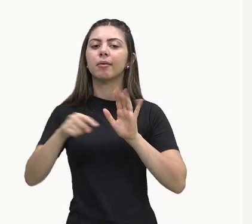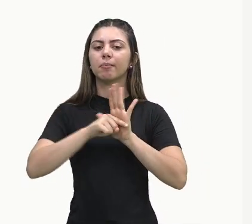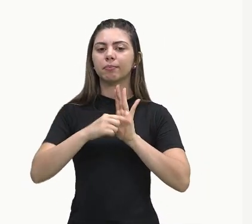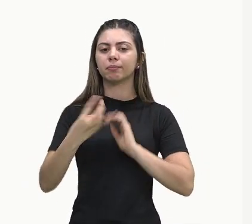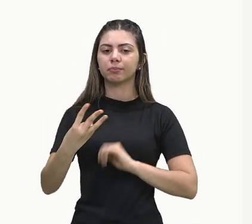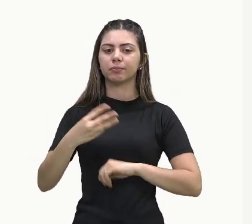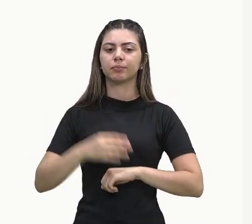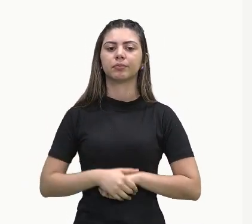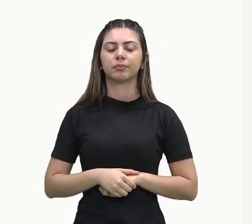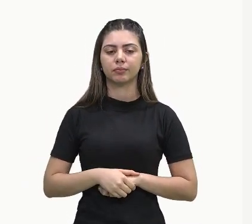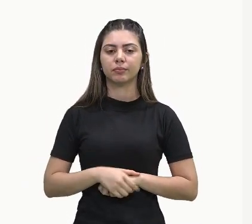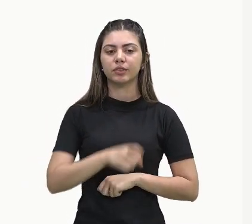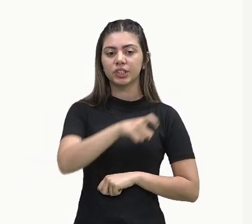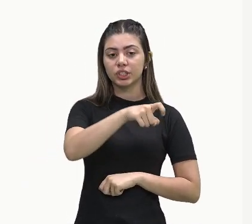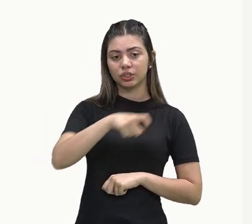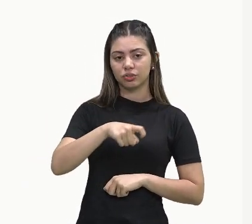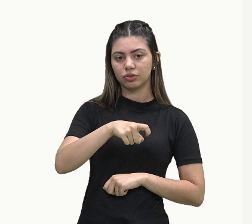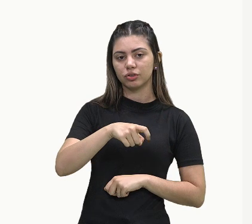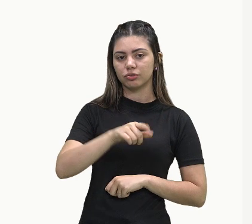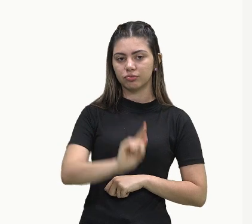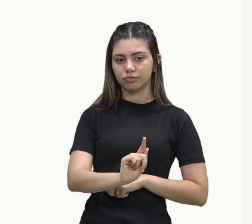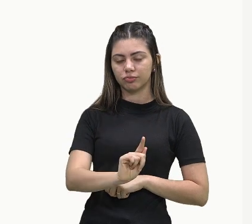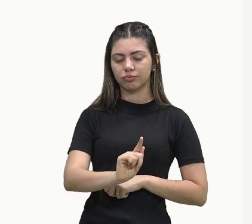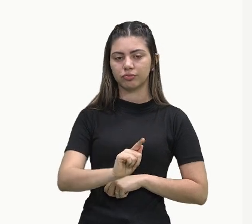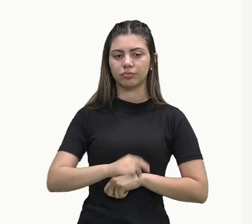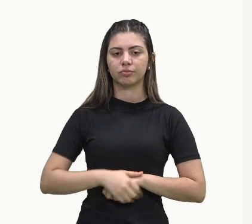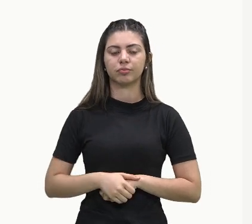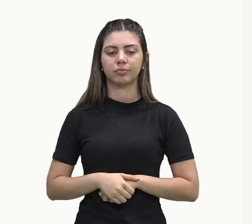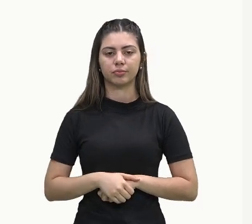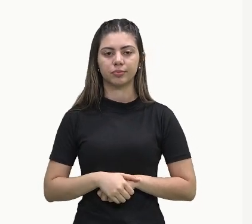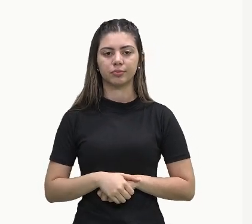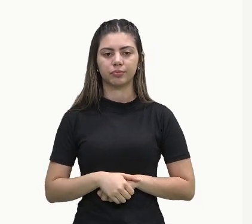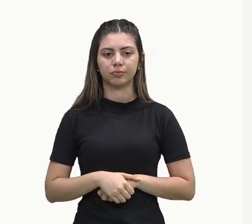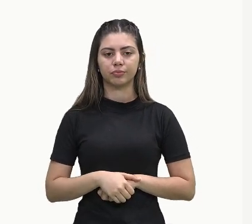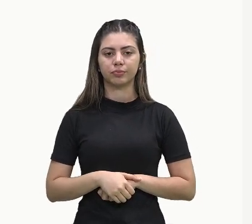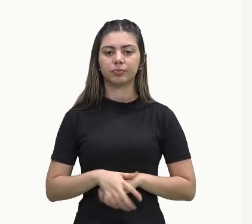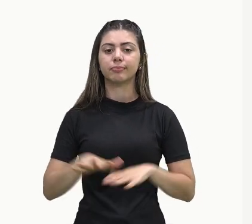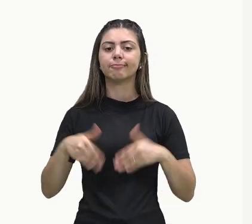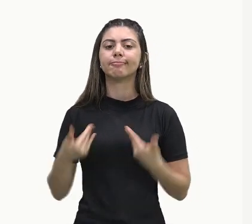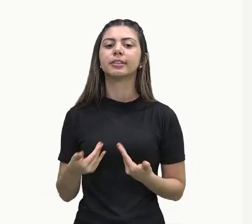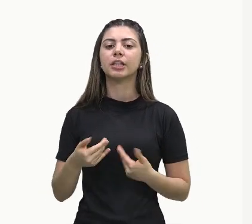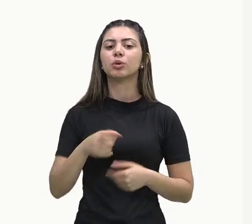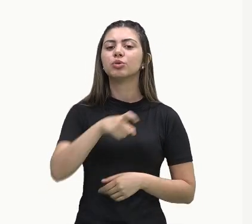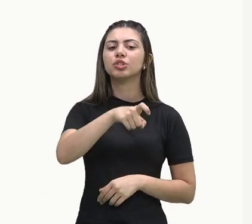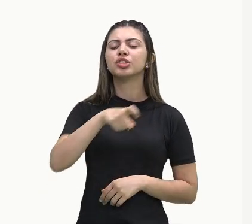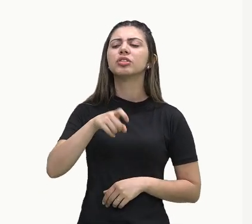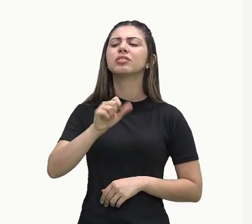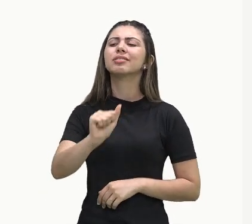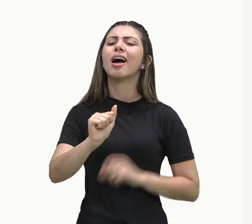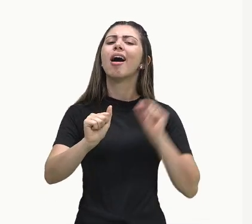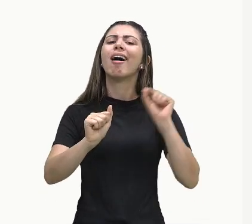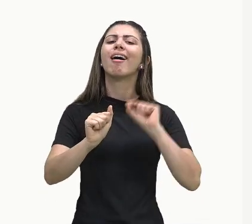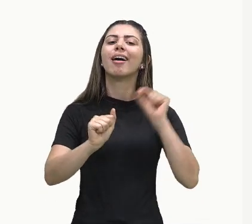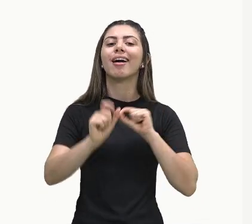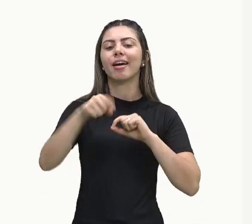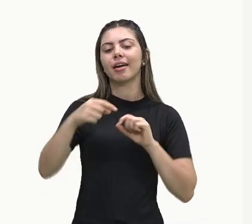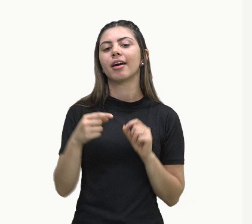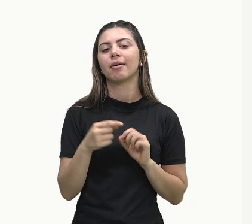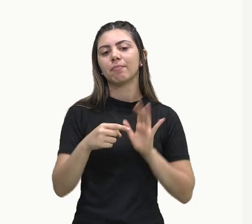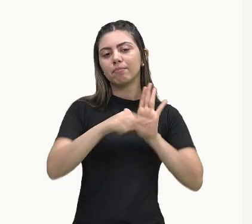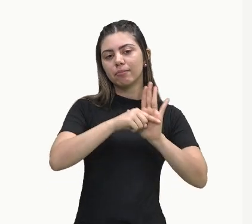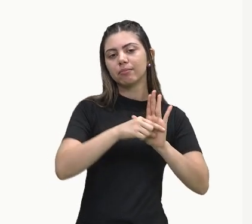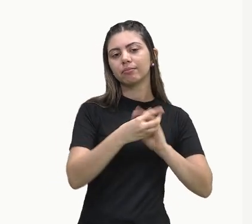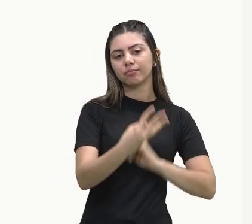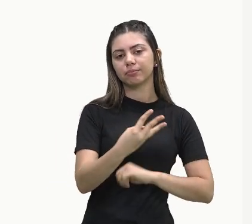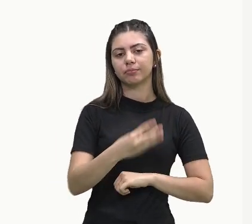aqui pela abscissa do Baricentro aqui XG quem é xa xa é -3 aqui